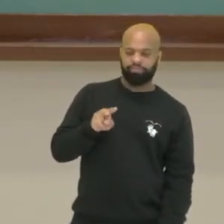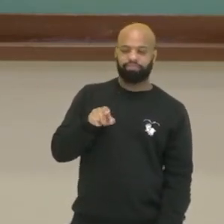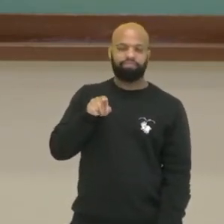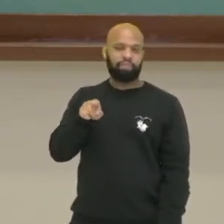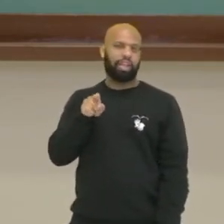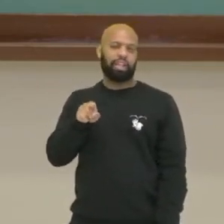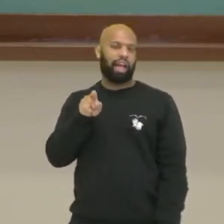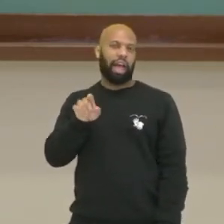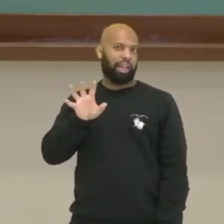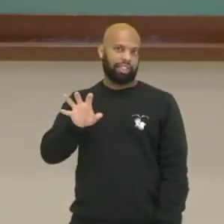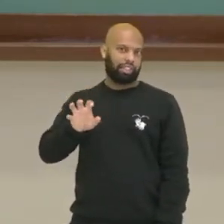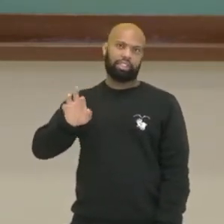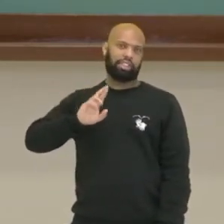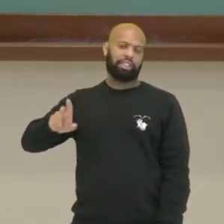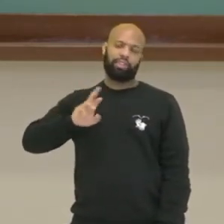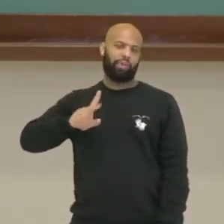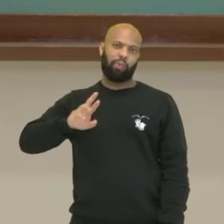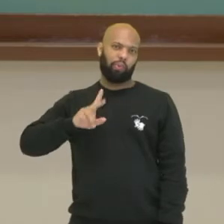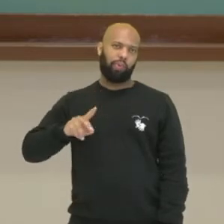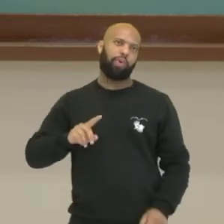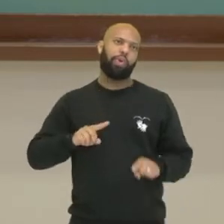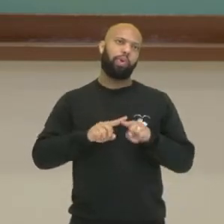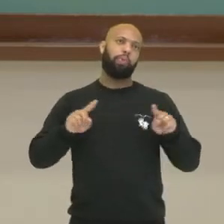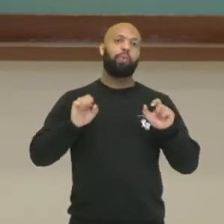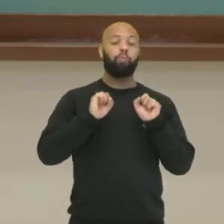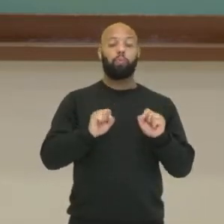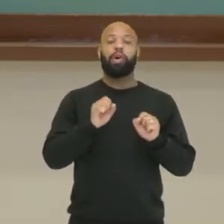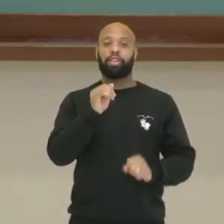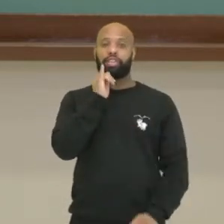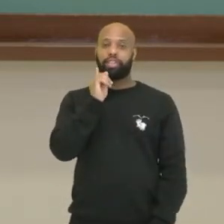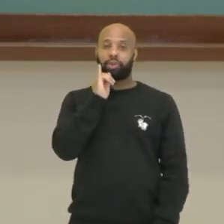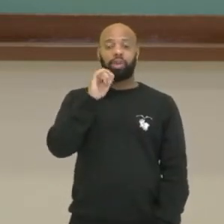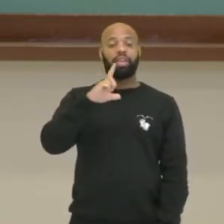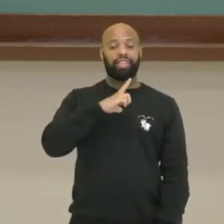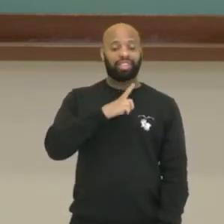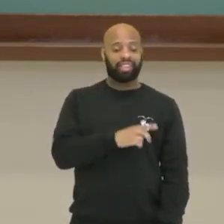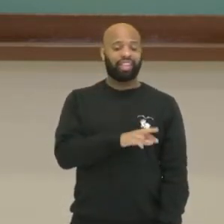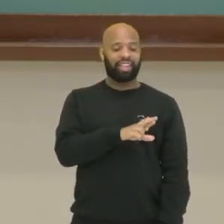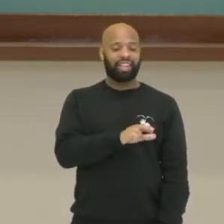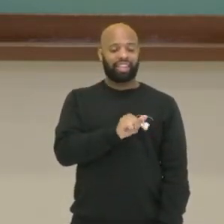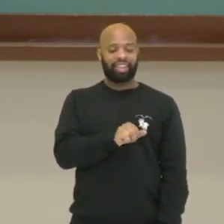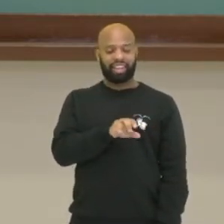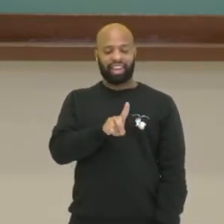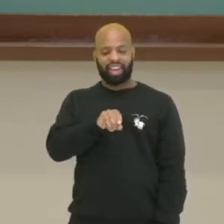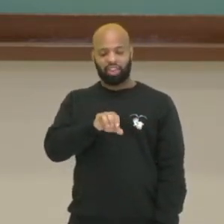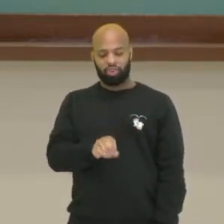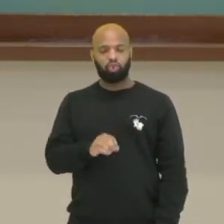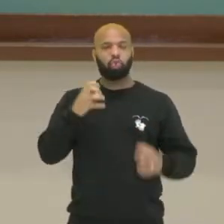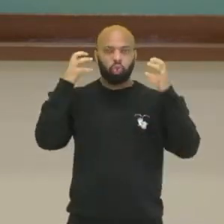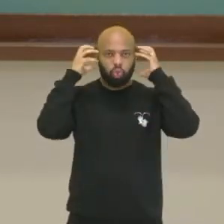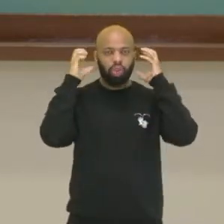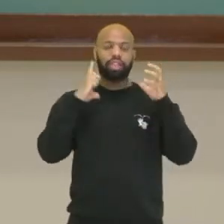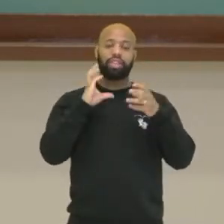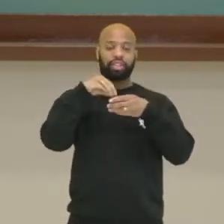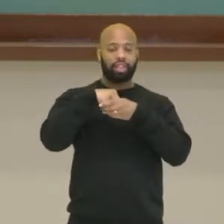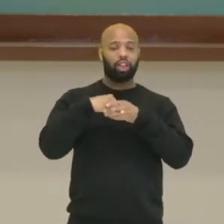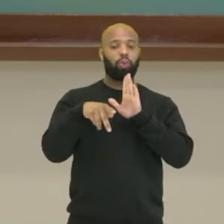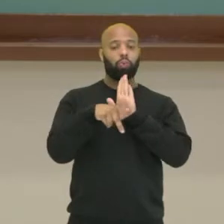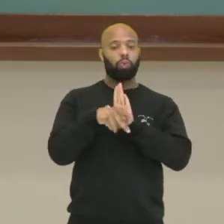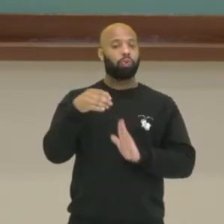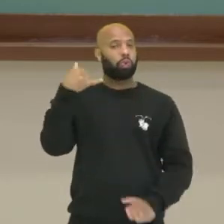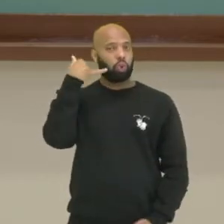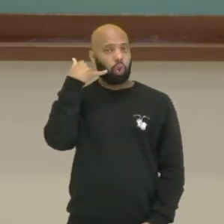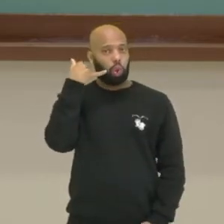necessariamente um aparelho, né, de rádio. Pode ser de repente através do celular, através do seu computador,